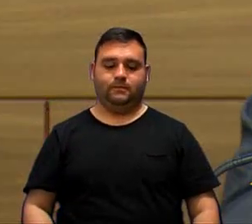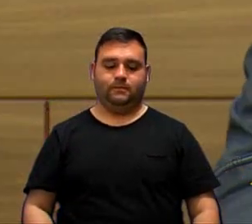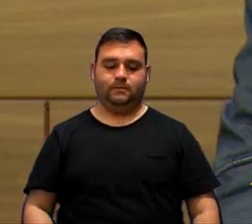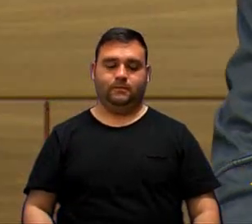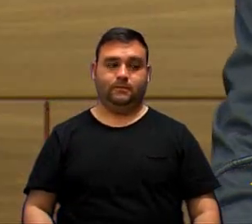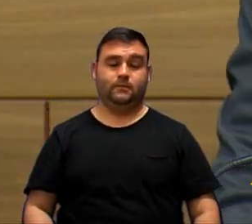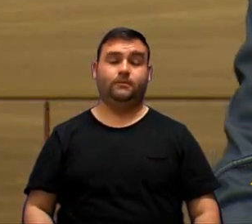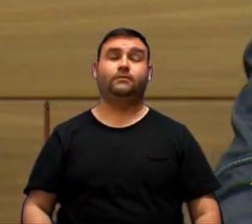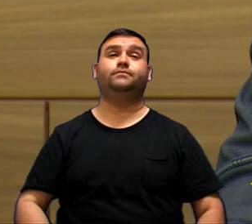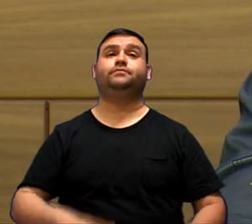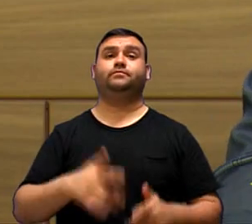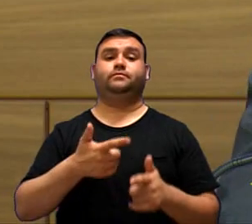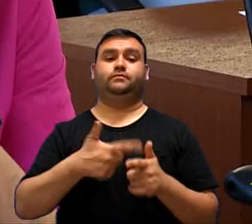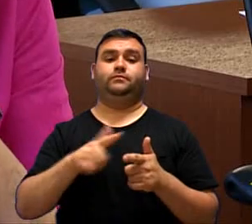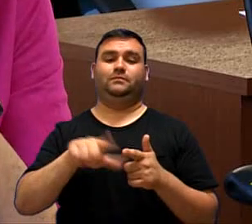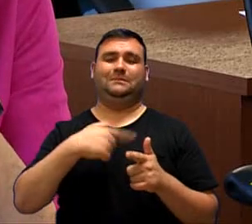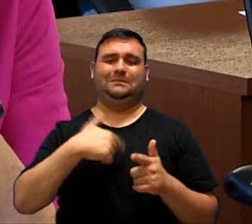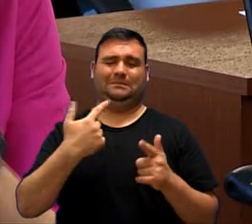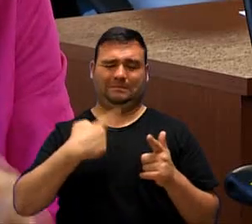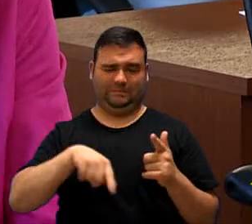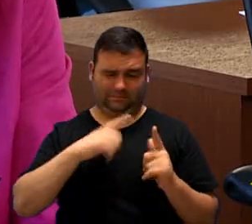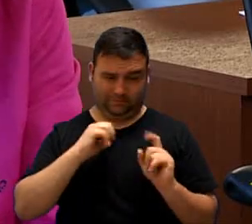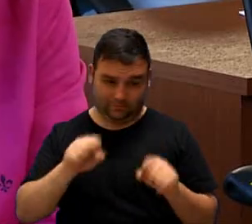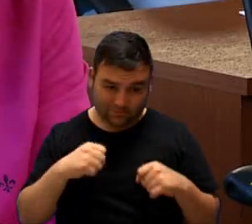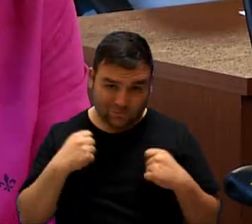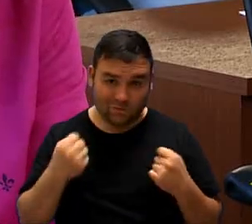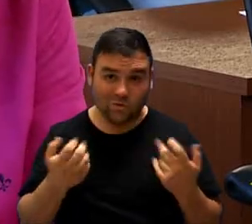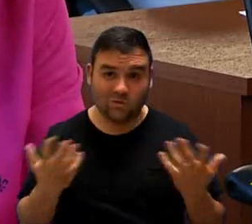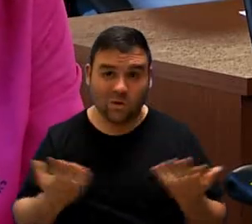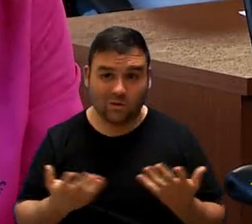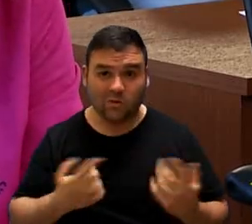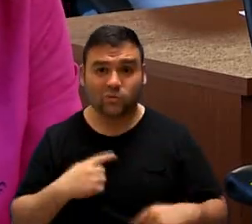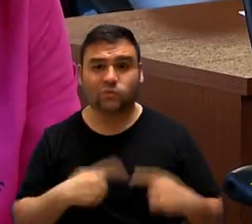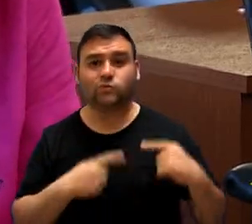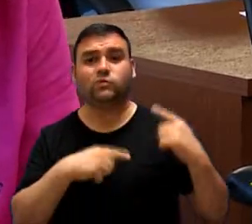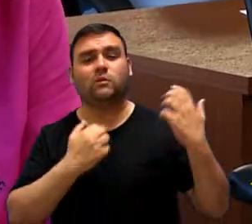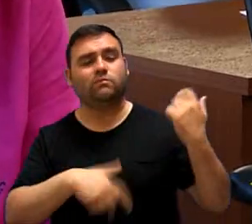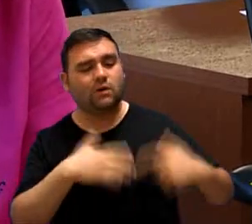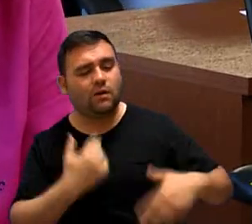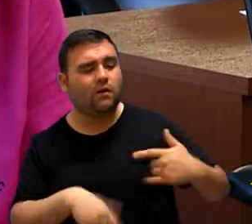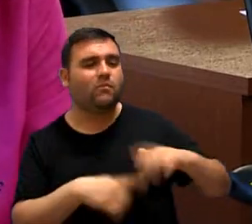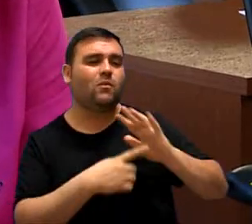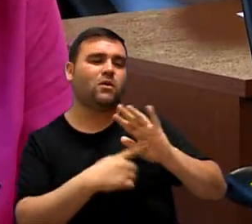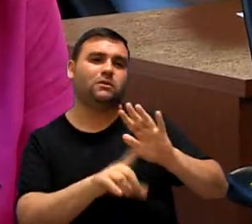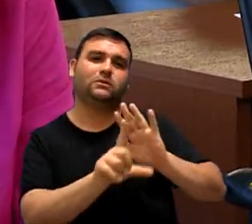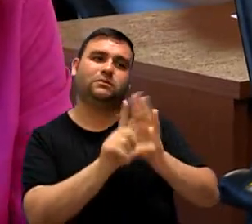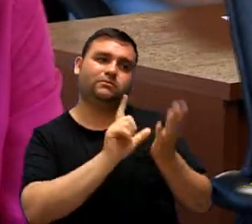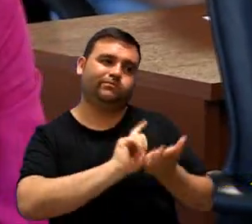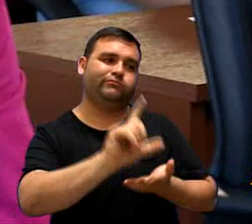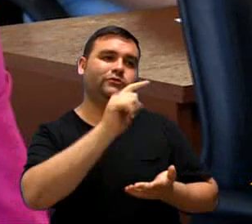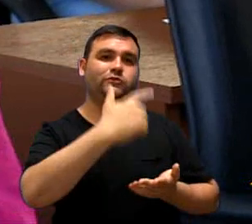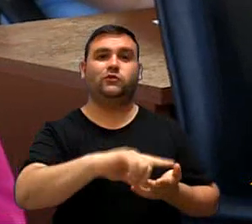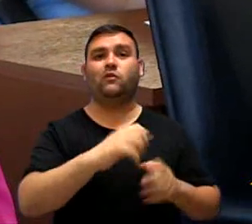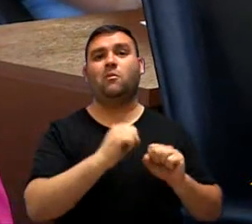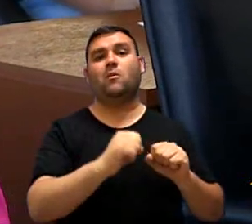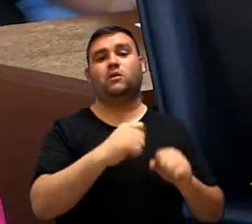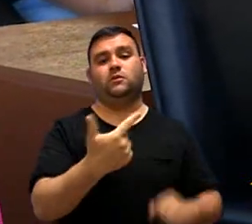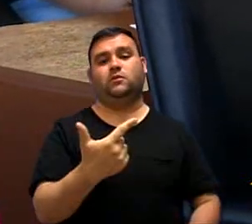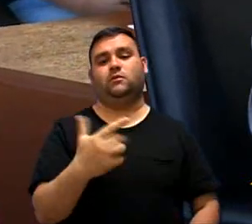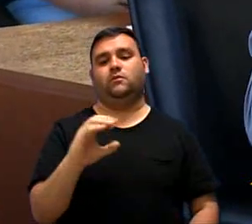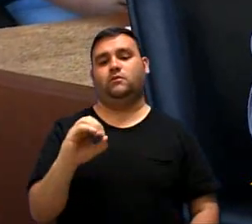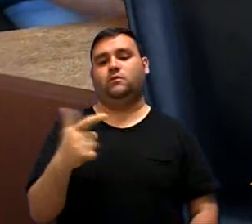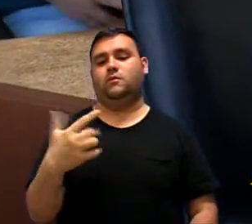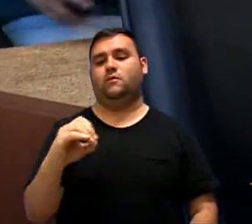Bom, o problema é que nós nos desgastamos, agora nós vamos entrar, vamos discutir, vamos apresentar a emenda novamente, e pode ser que para